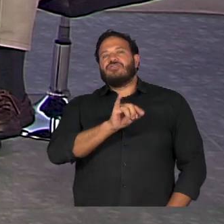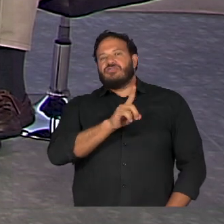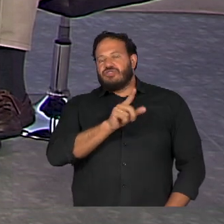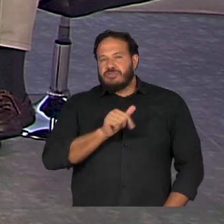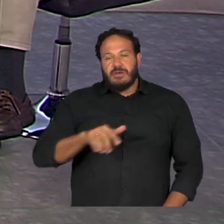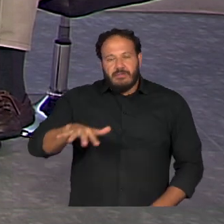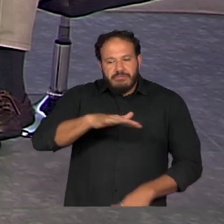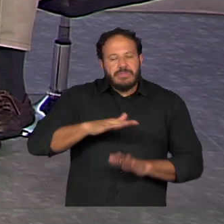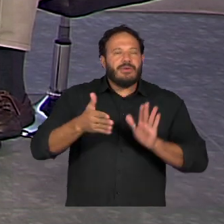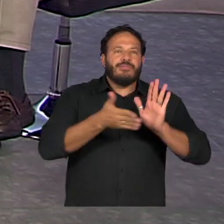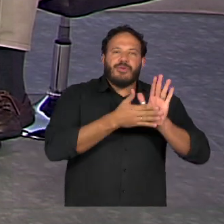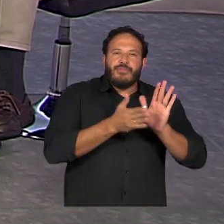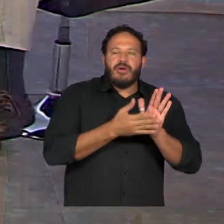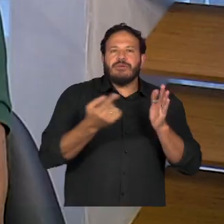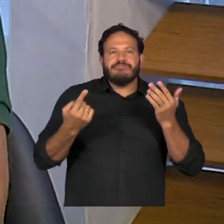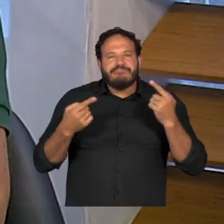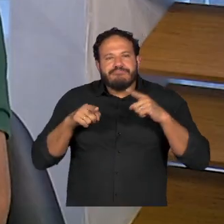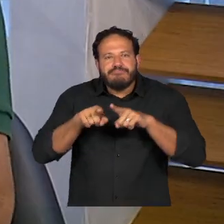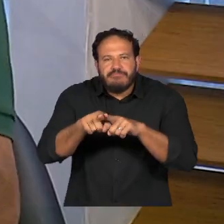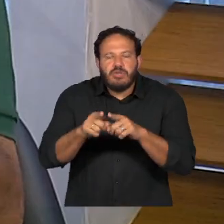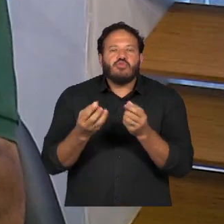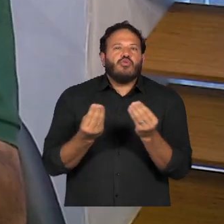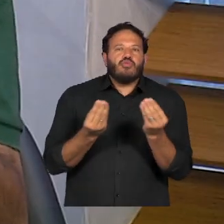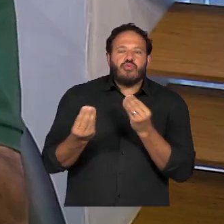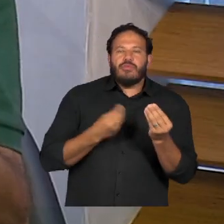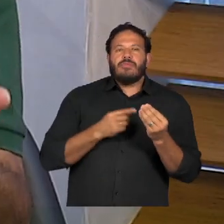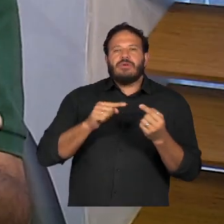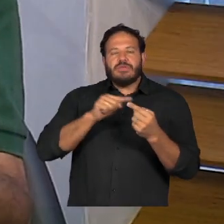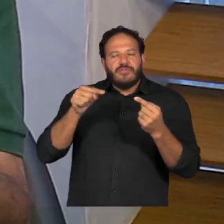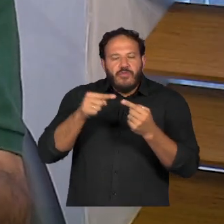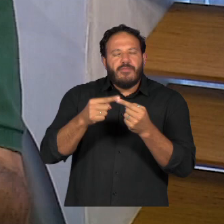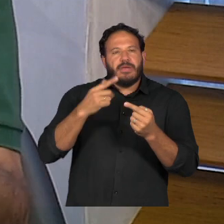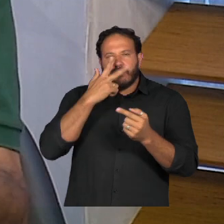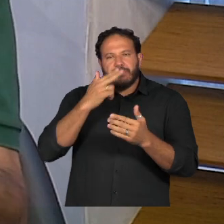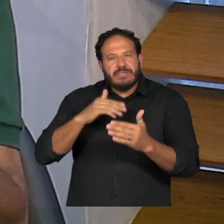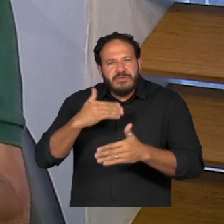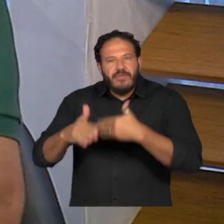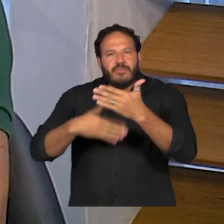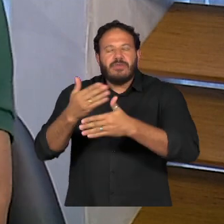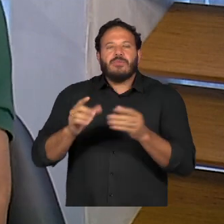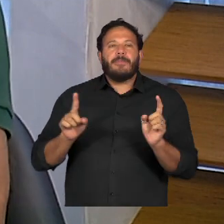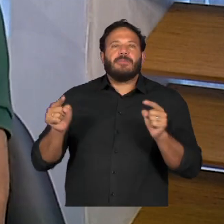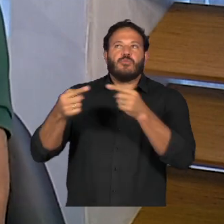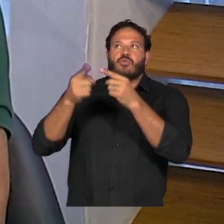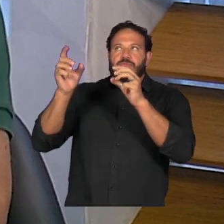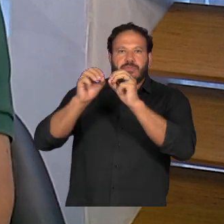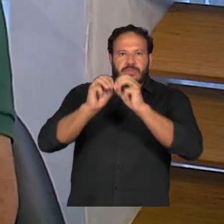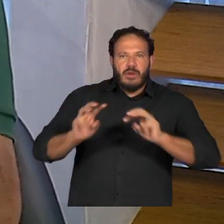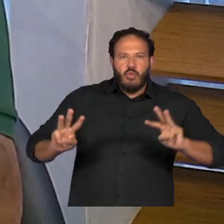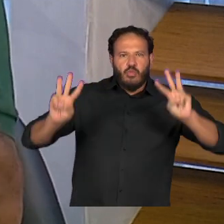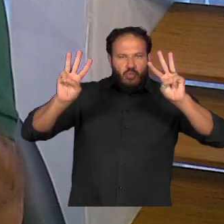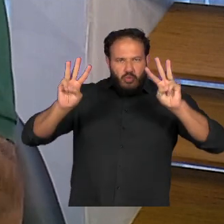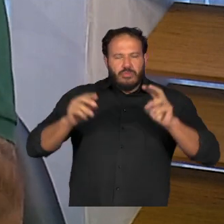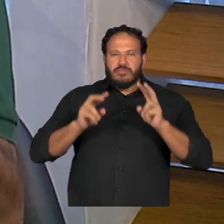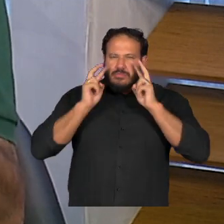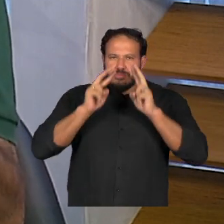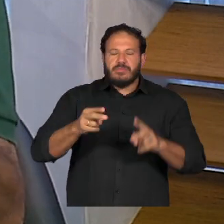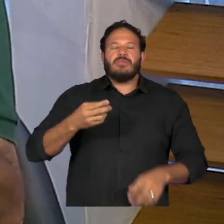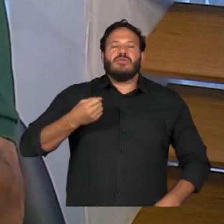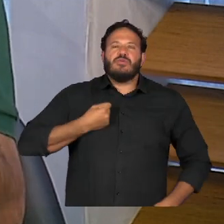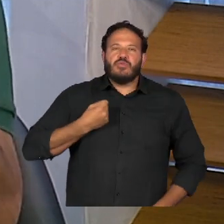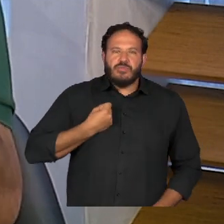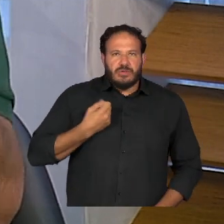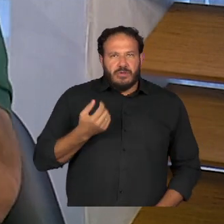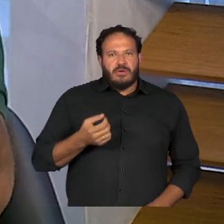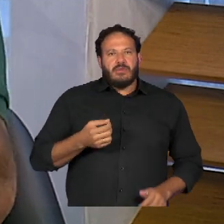alinhados com os objetivos de desenvolvimento sustentável da ONU particularmente o de número três